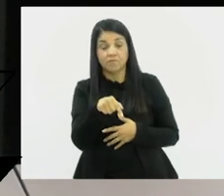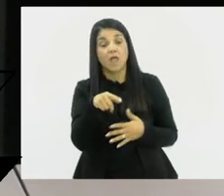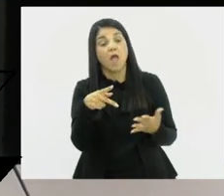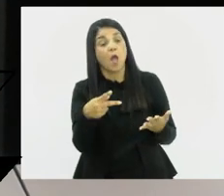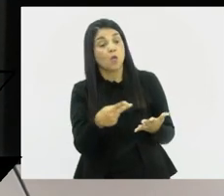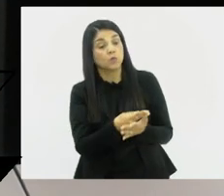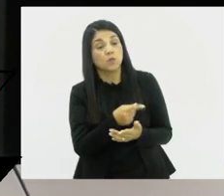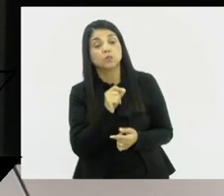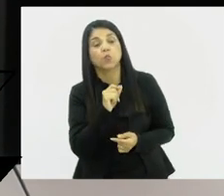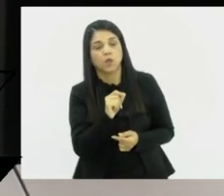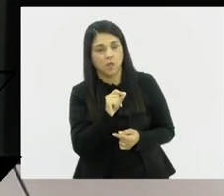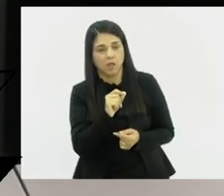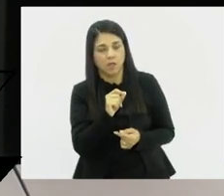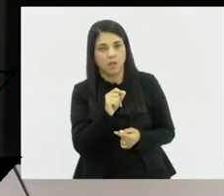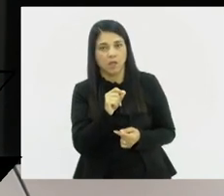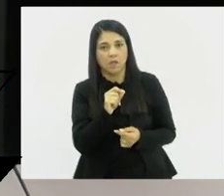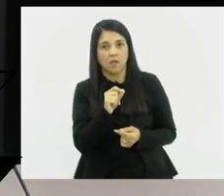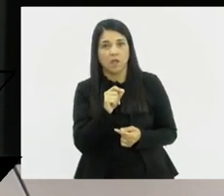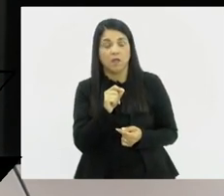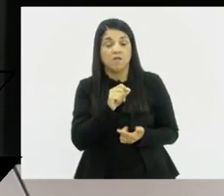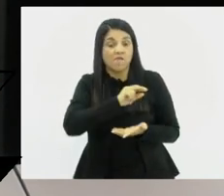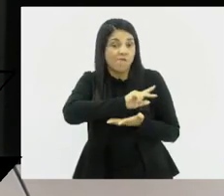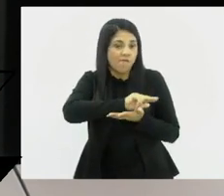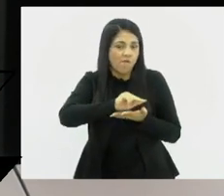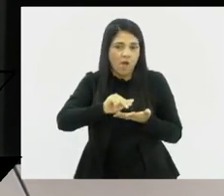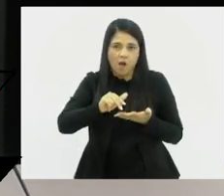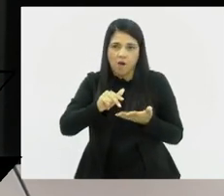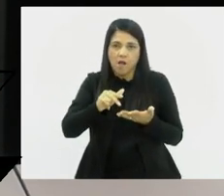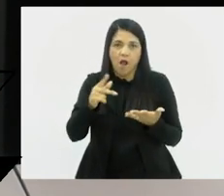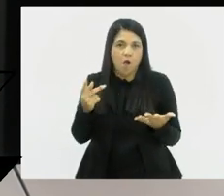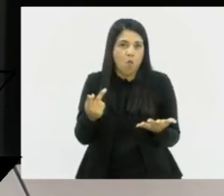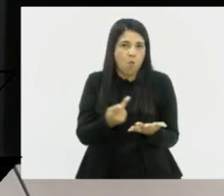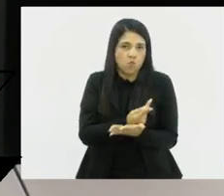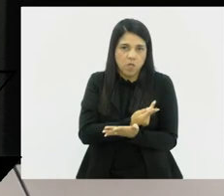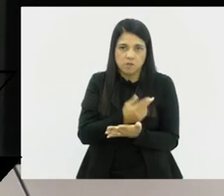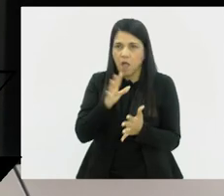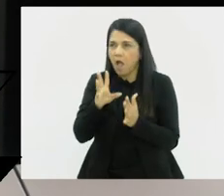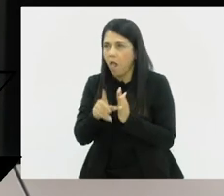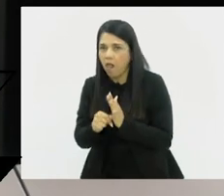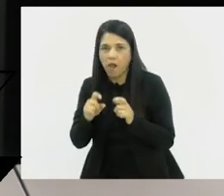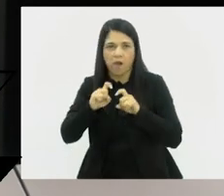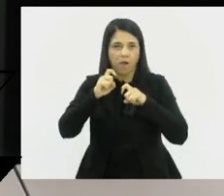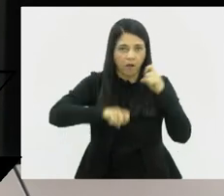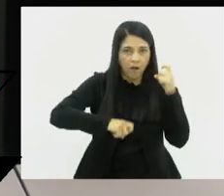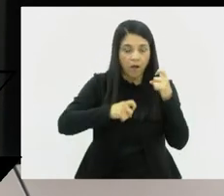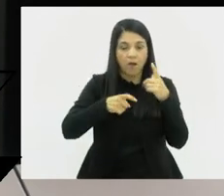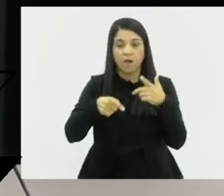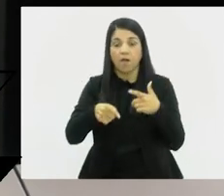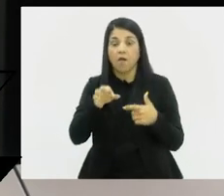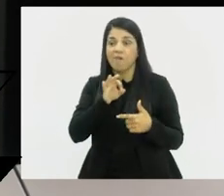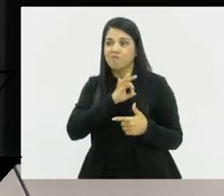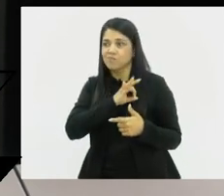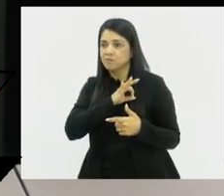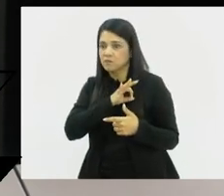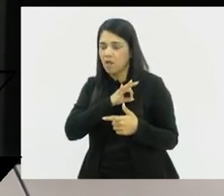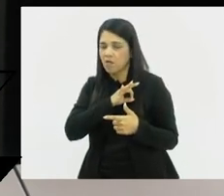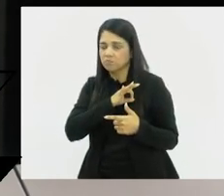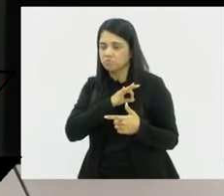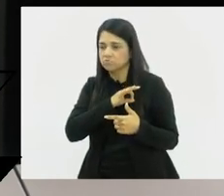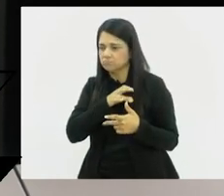Às vezes, no universo de coisas que estão acontecendo ali, acaba que enxerga isso como um problema